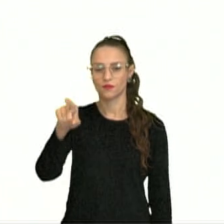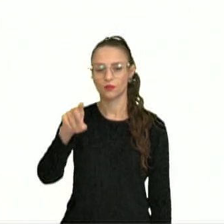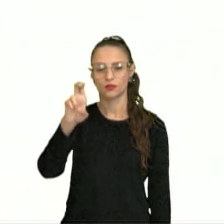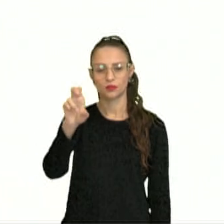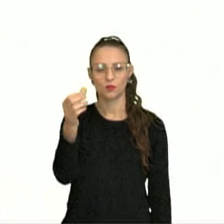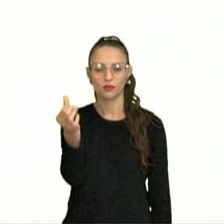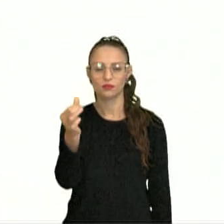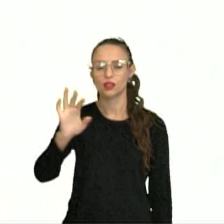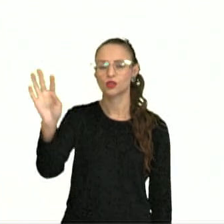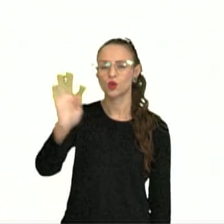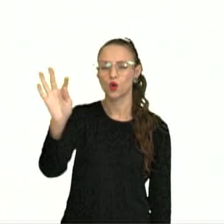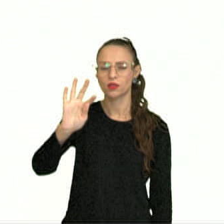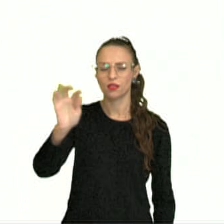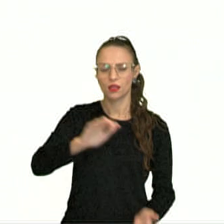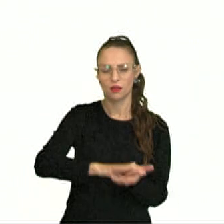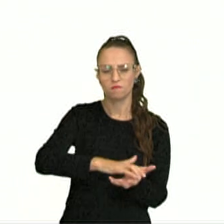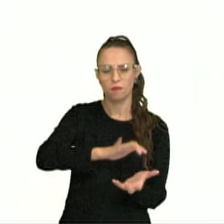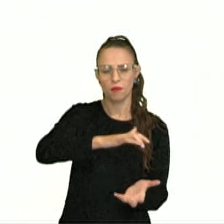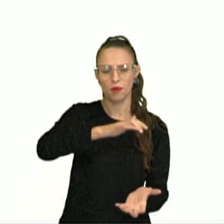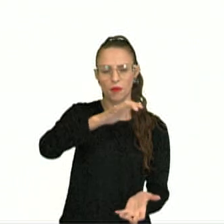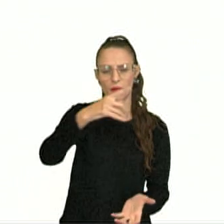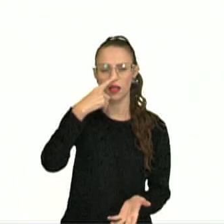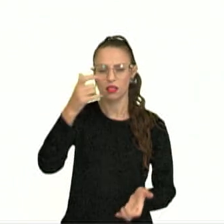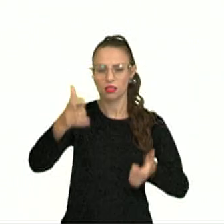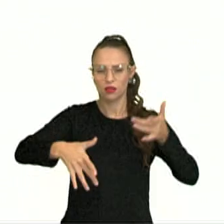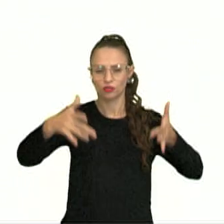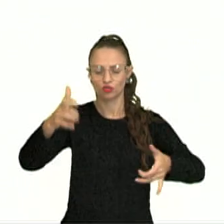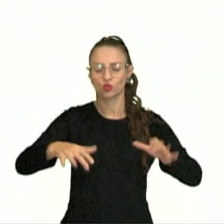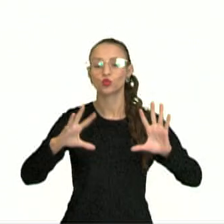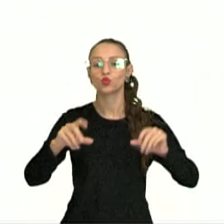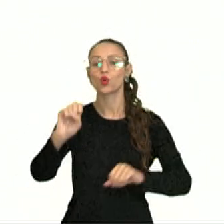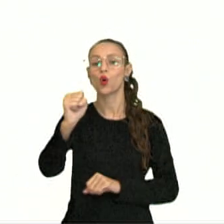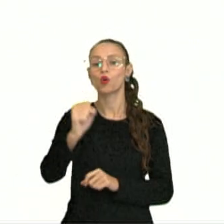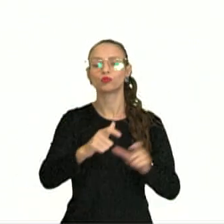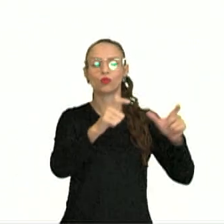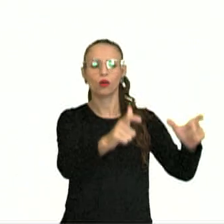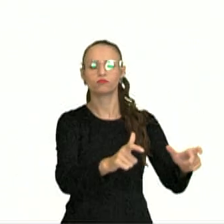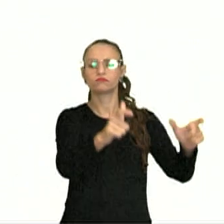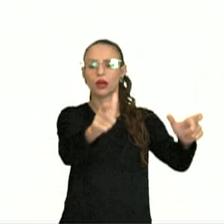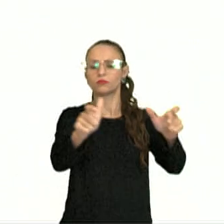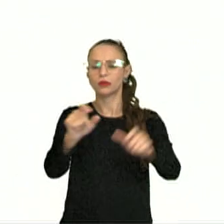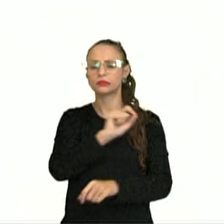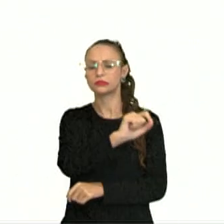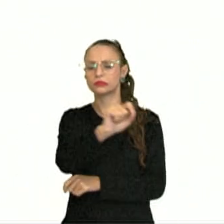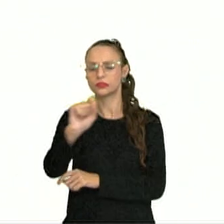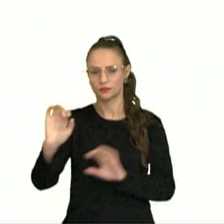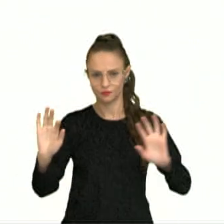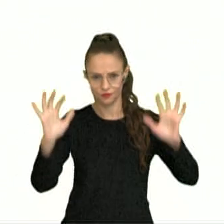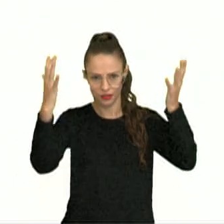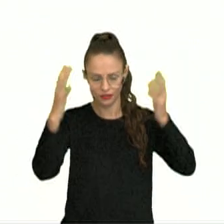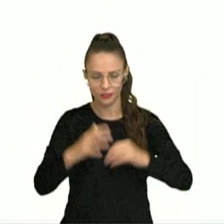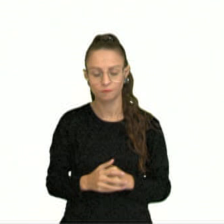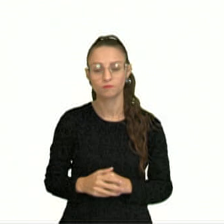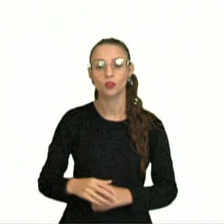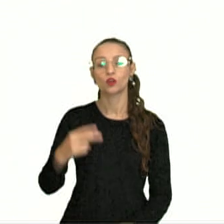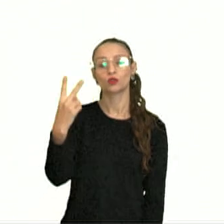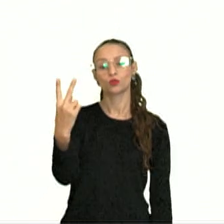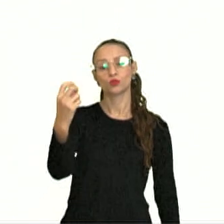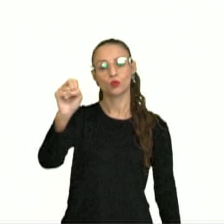653,56 toneladas de lixo de todos os 8 locais de festa na cidade, sendo